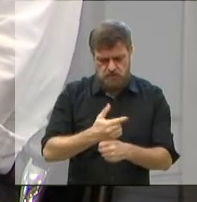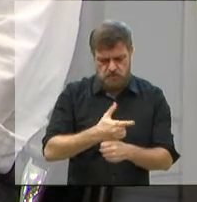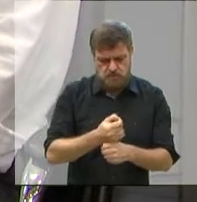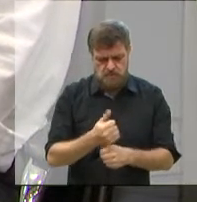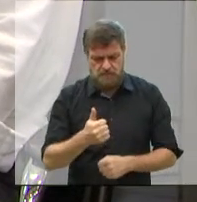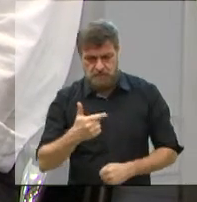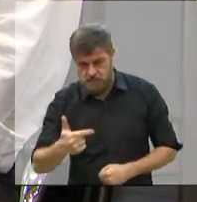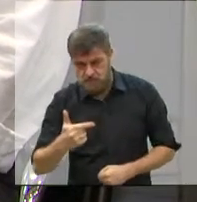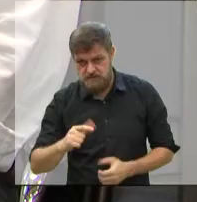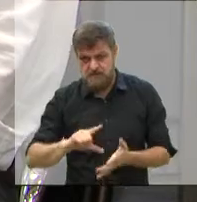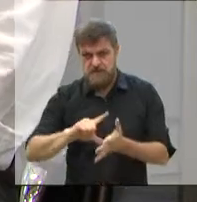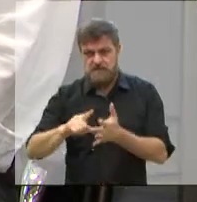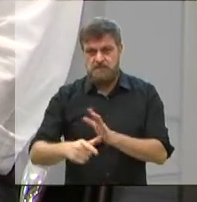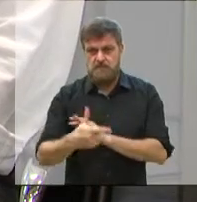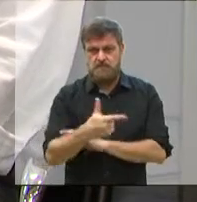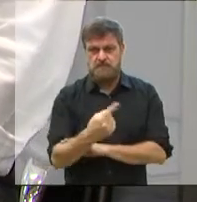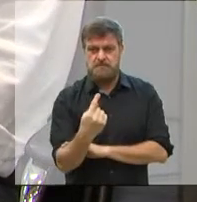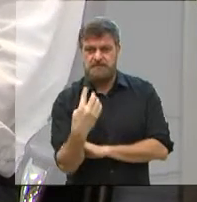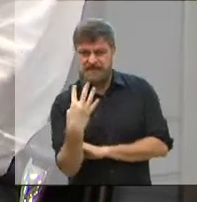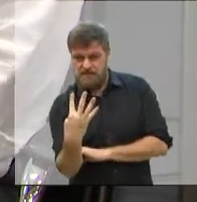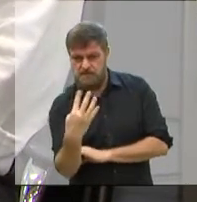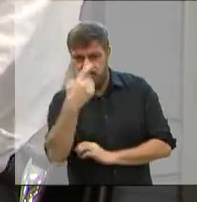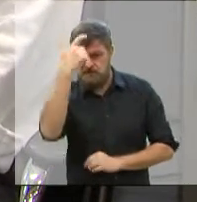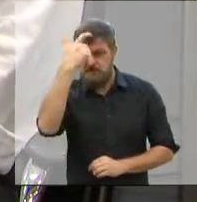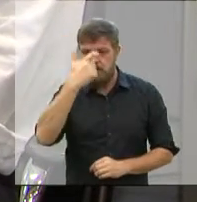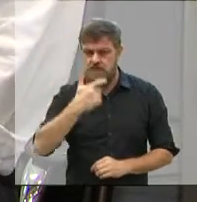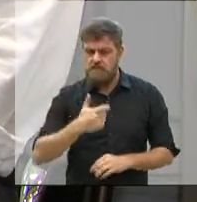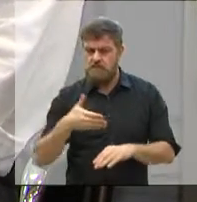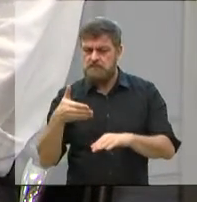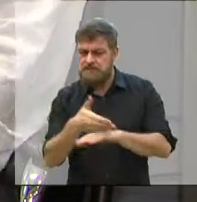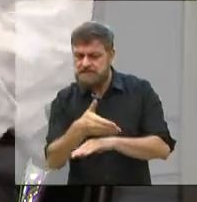e em 2014 eu comecei a já